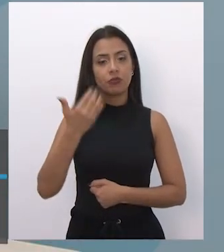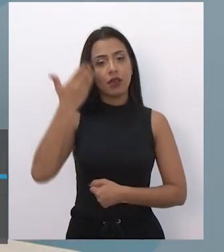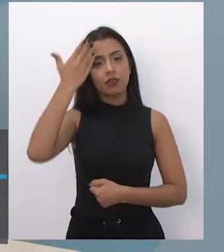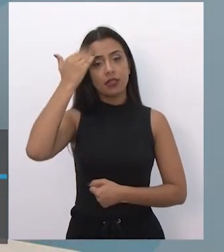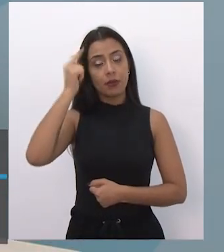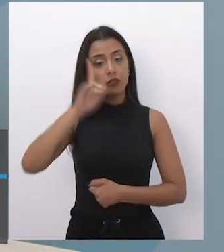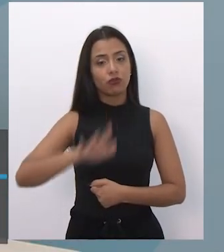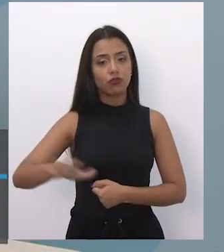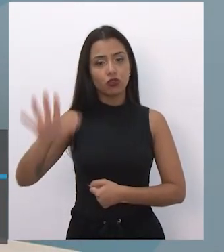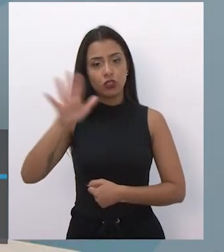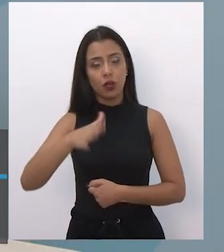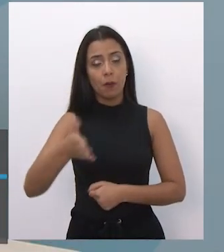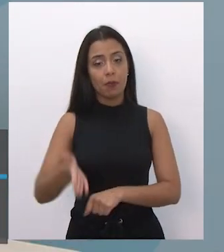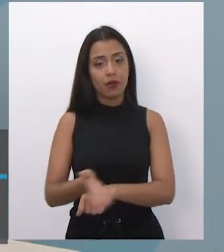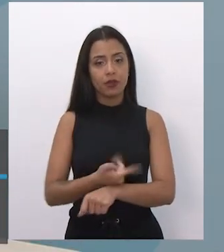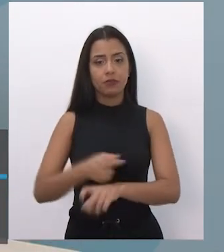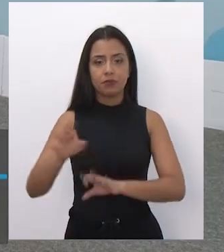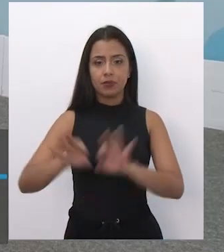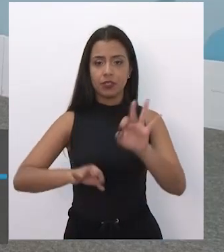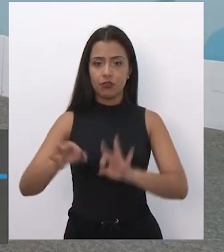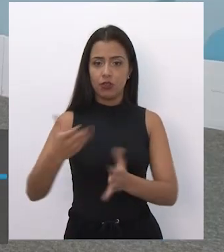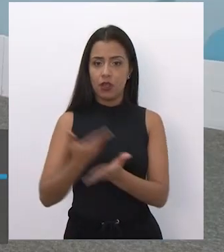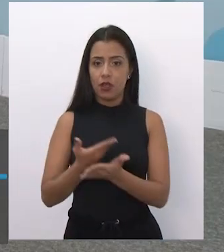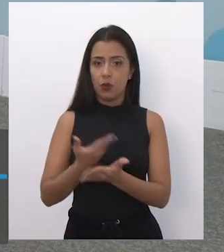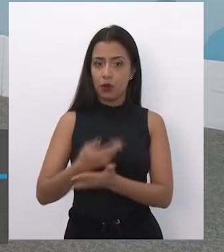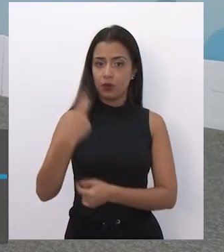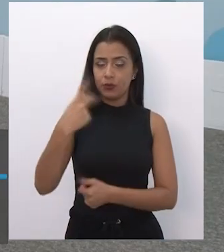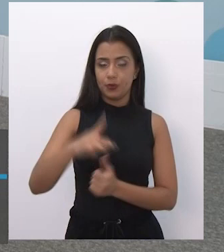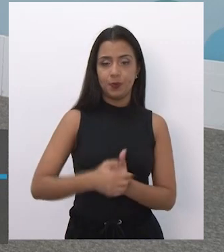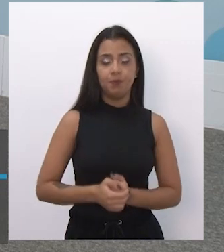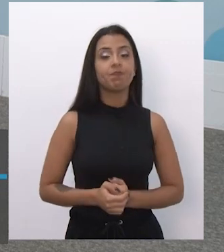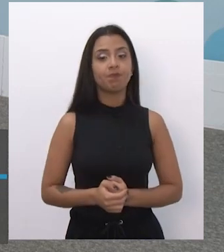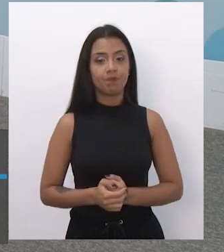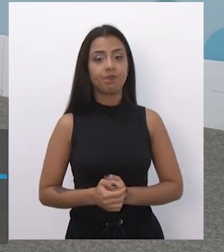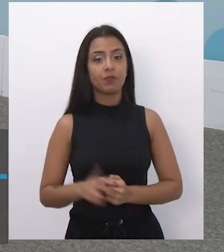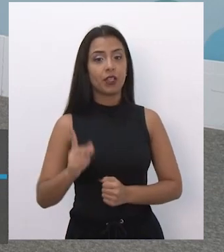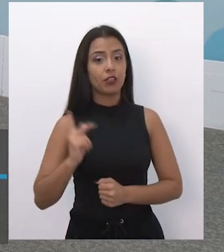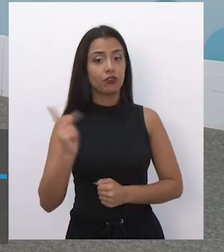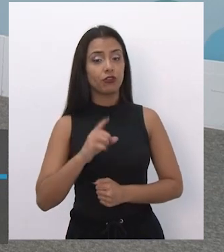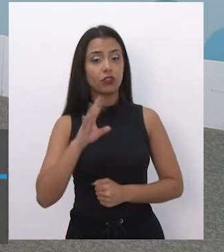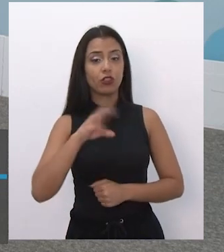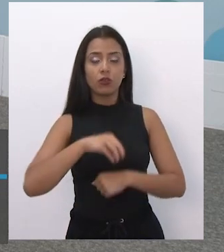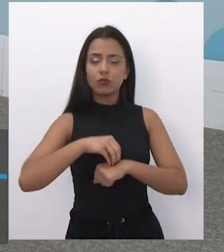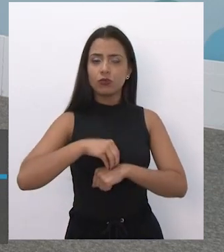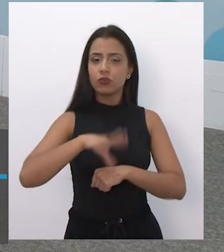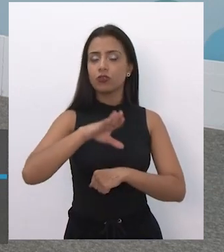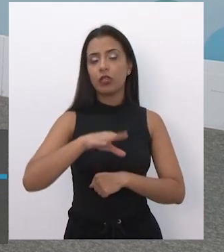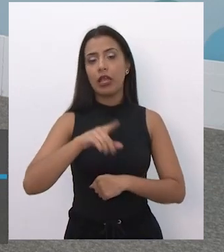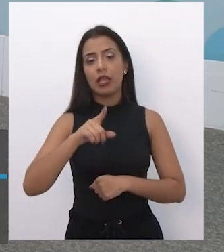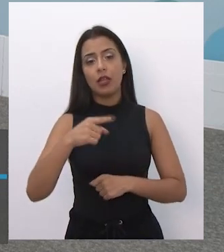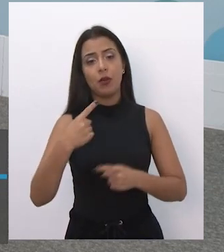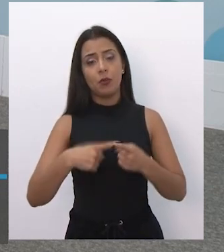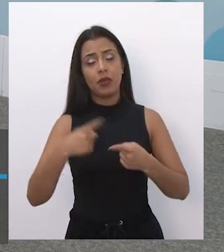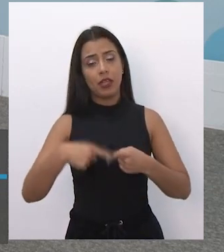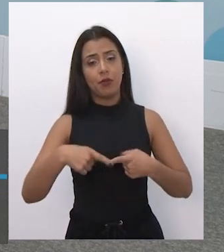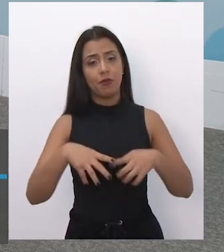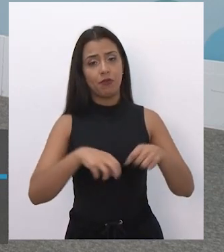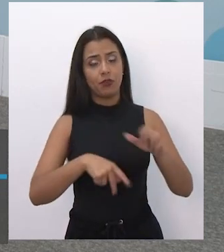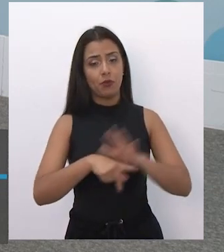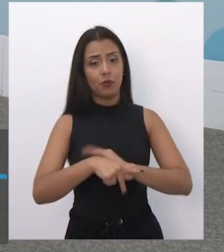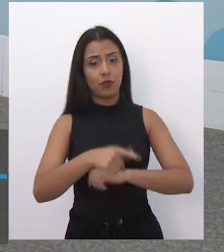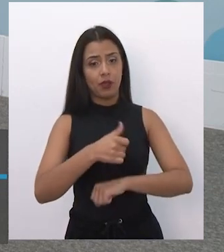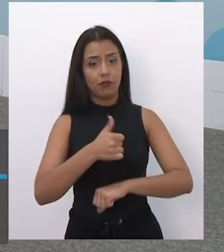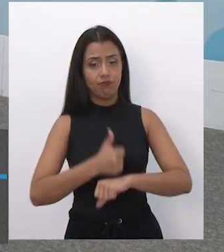Para planejar as aulas, acho que vai ajudar bastante. Exatamente. Nós estamos aqui sugerindo porque é uma formação voltada para professores,